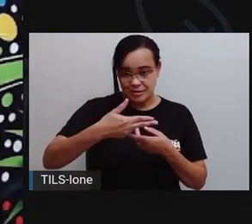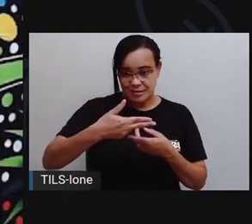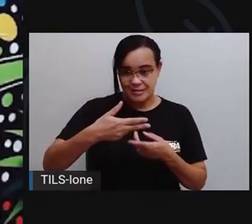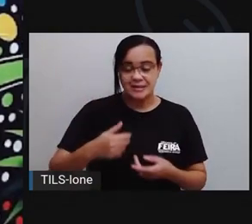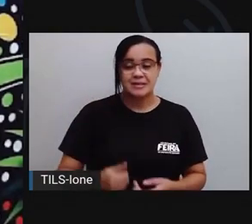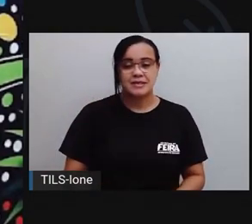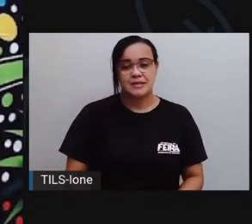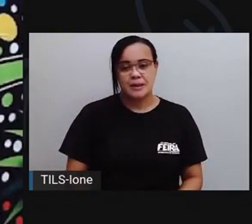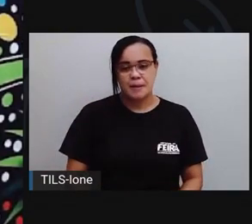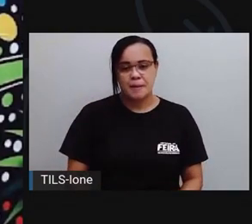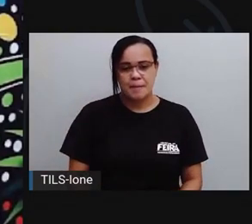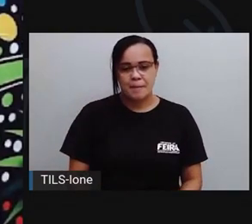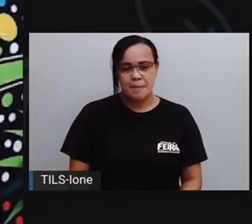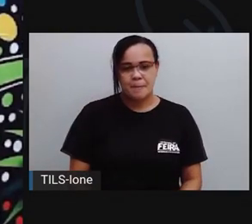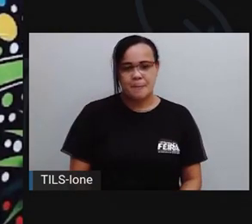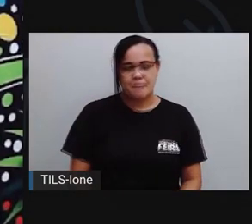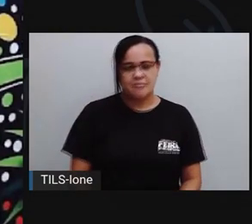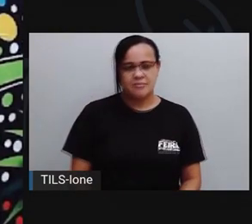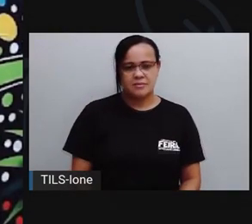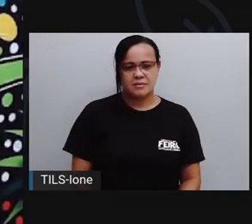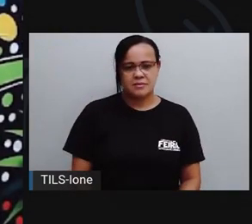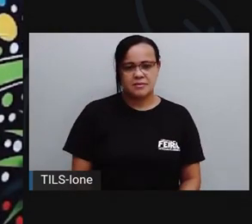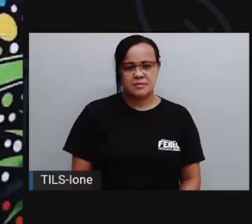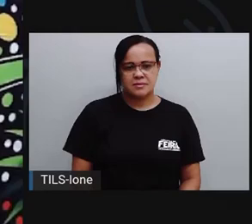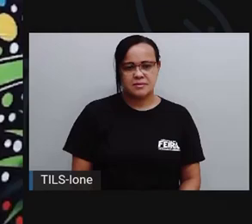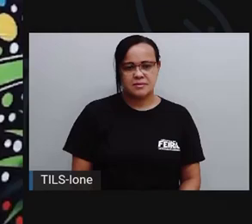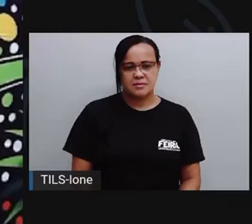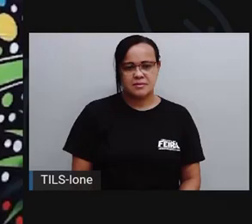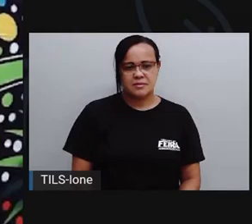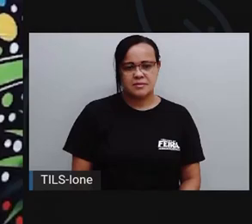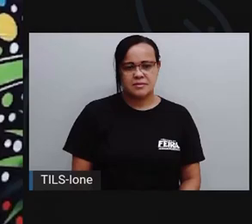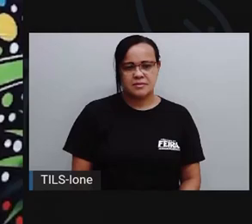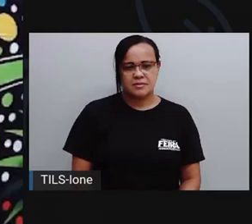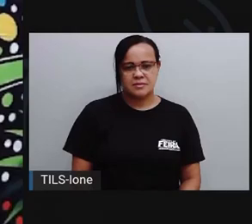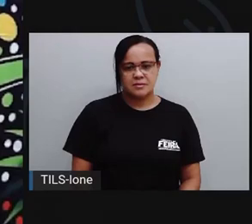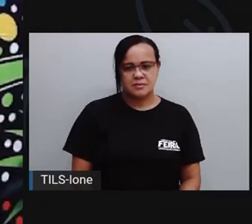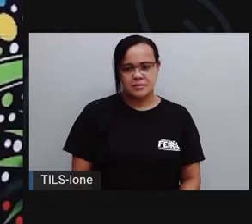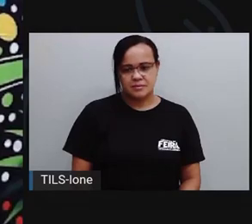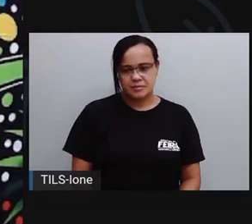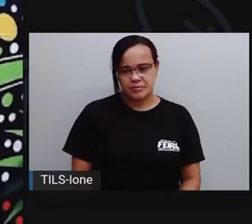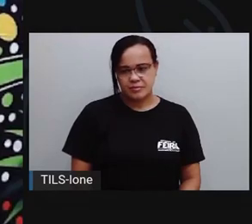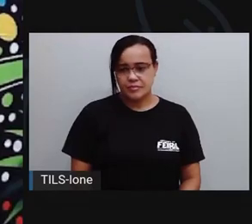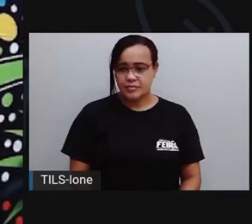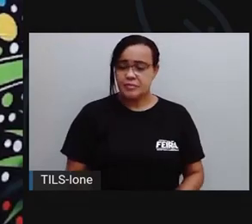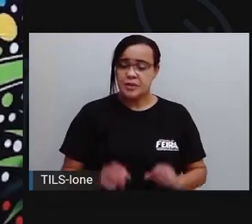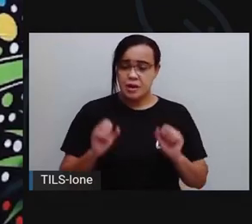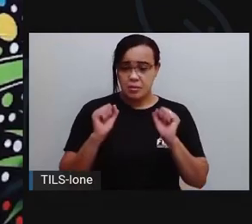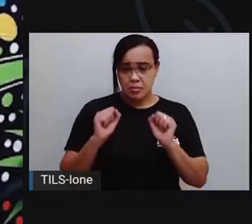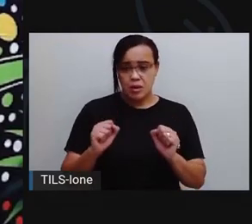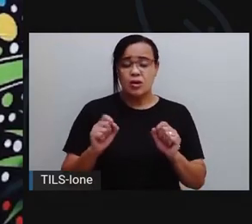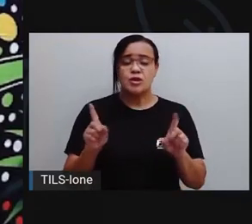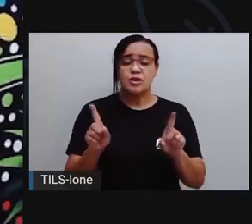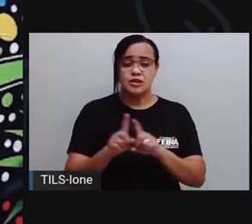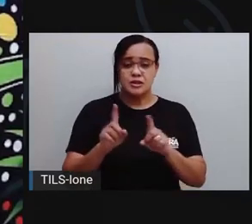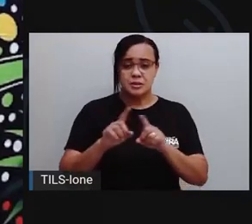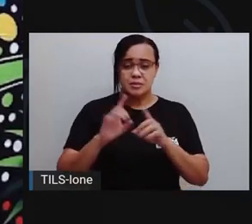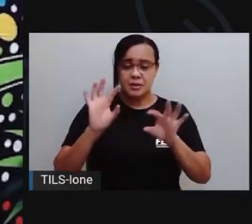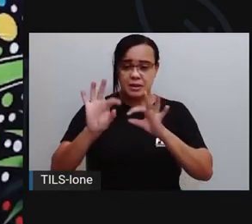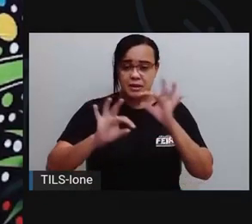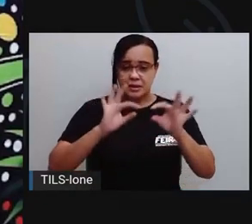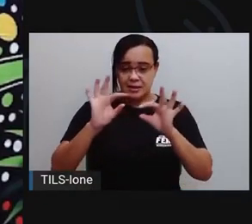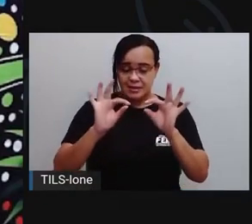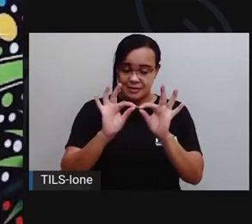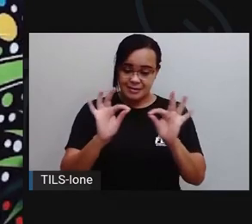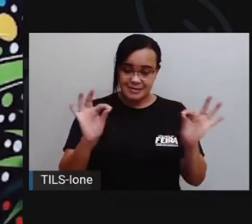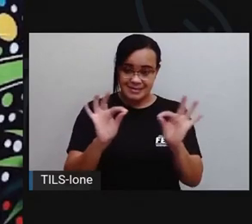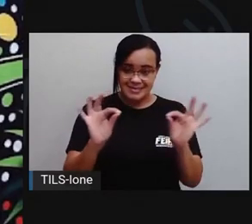detalhe. Só um minutinho. Pode cortar lacinhos de fitas. Pode. Eu vou fazer uns dois aqui de